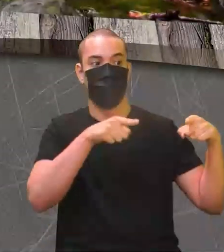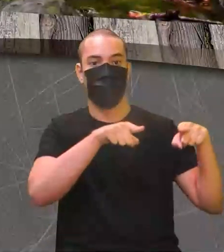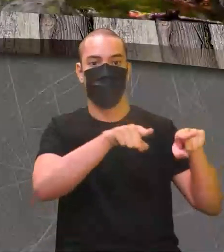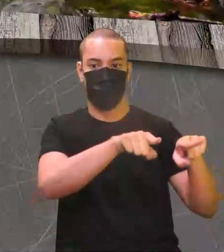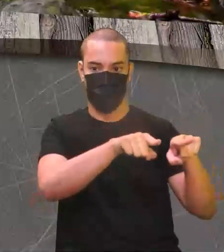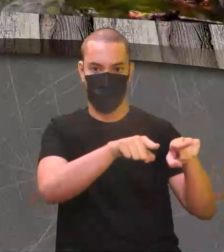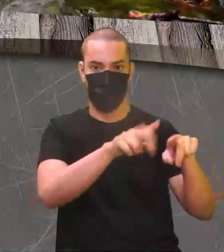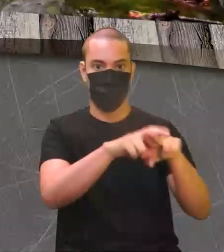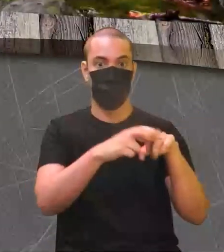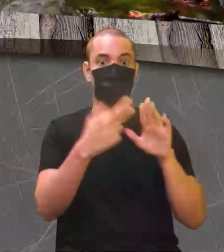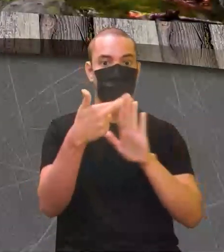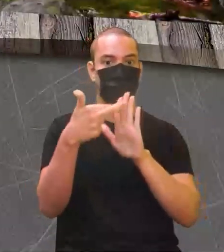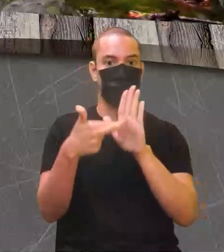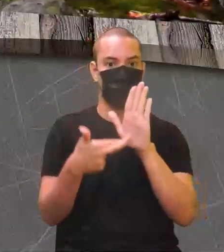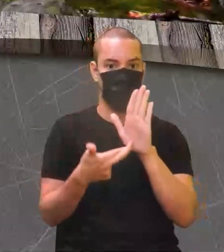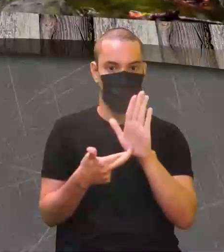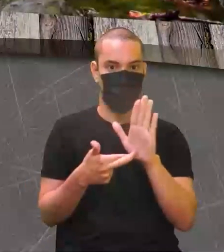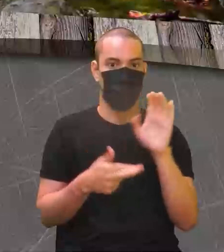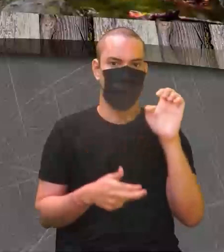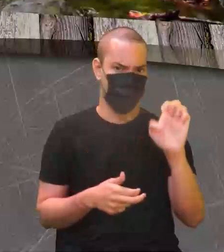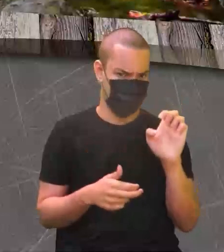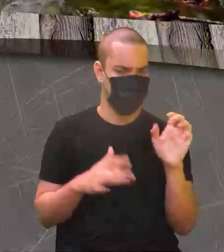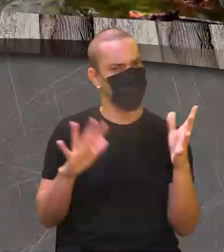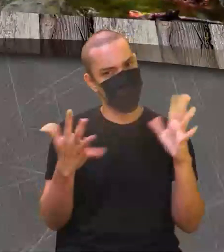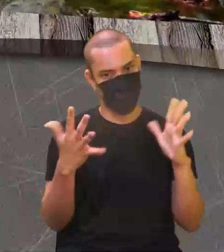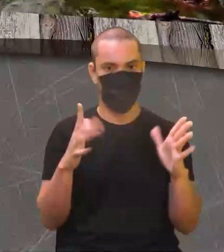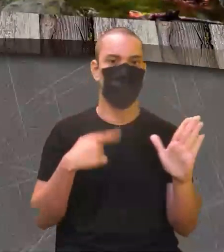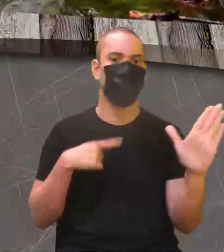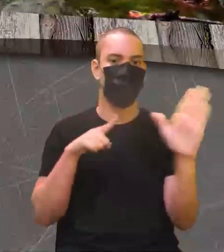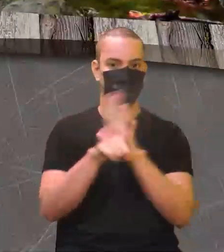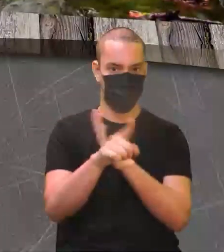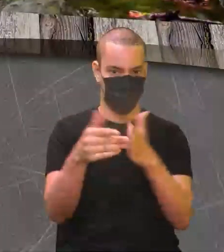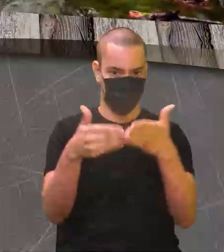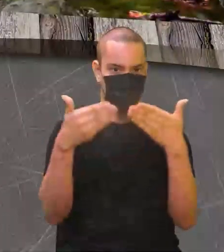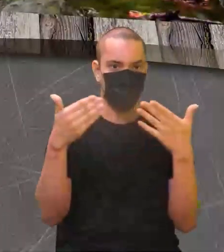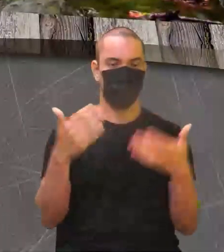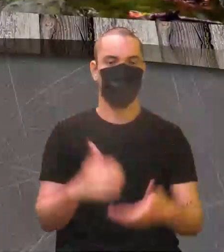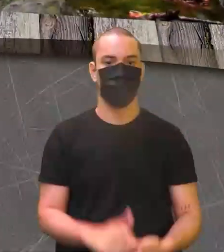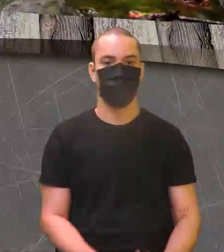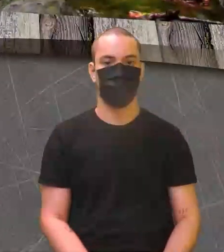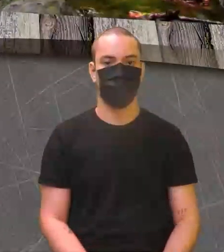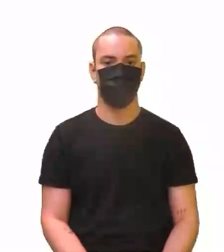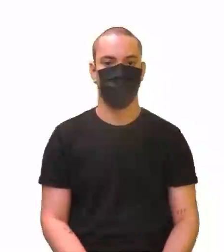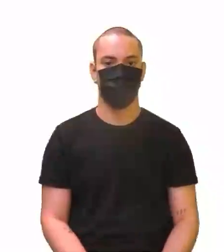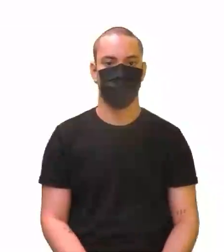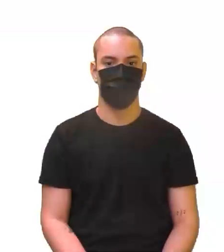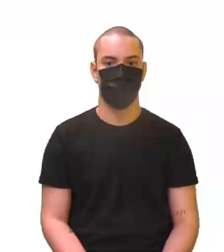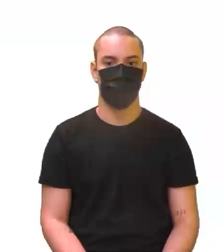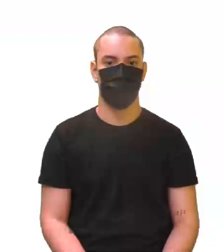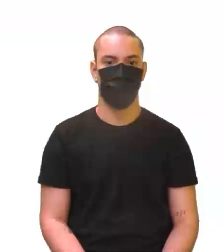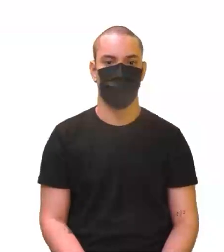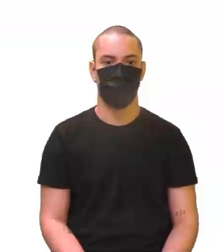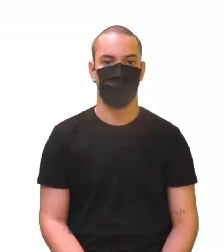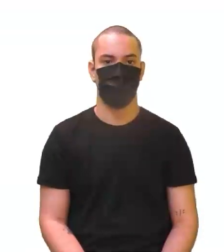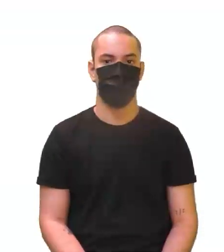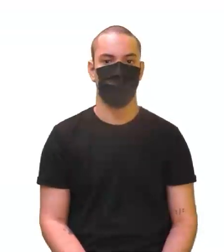simultaneamente. E a regra do E, que é mais ou menos a questão que está pedindo aí. Vamos lá? Prof, no